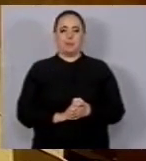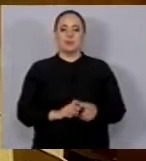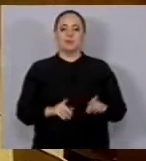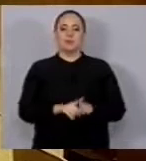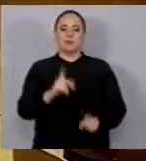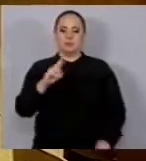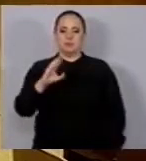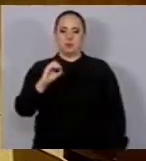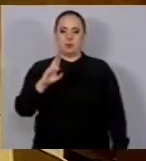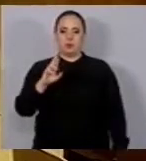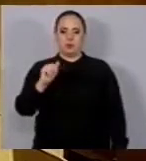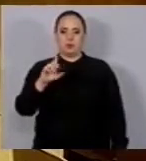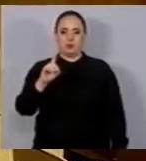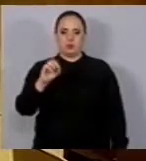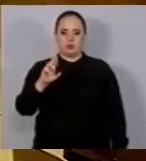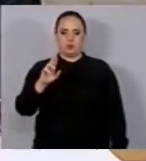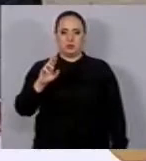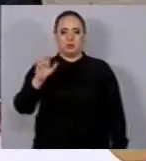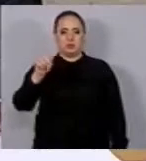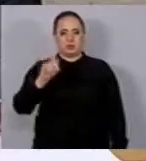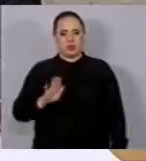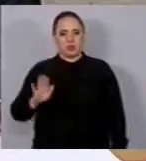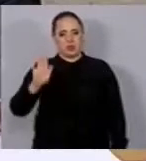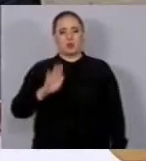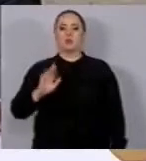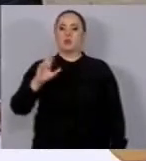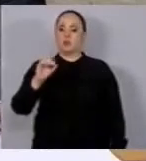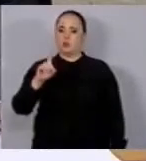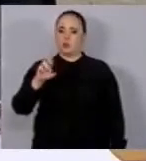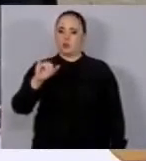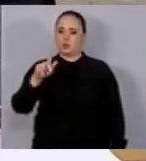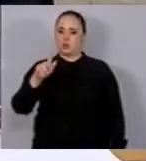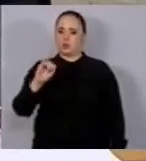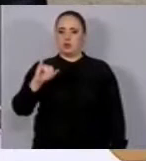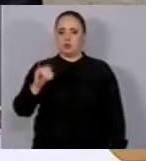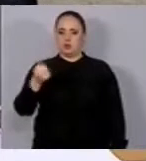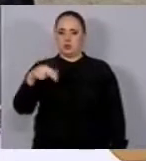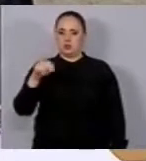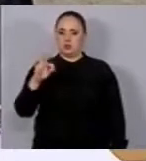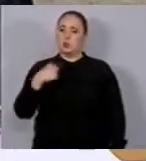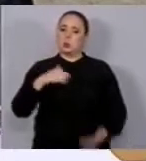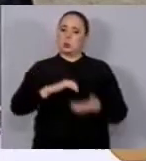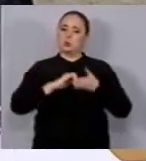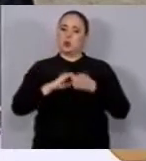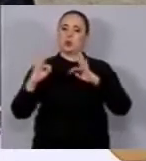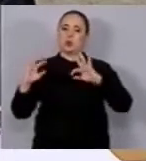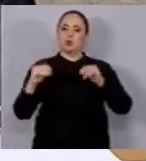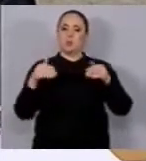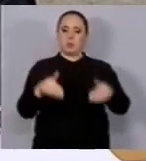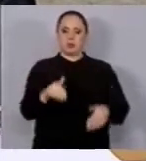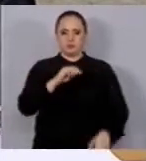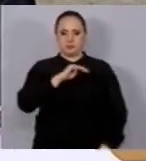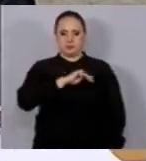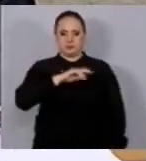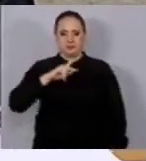Procurador-Geral da República, Rodrigo Janot, cumprimento todos os membros do Ministério Público.